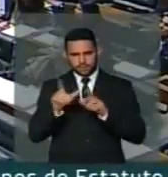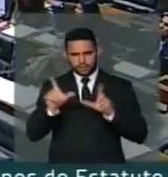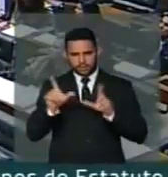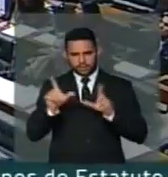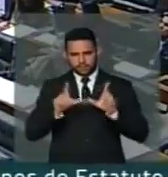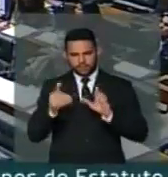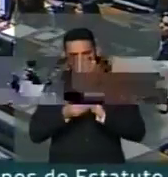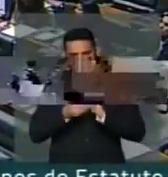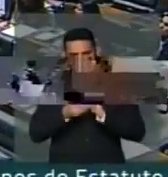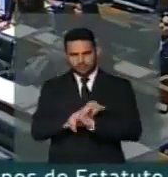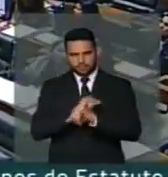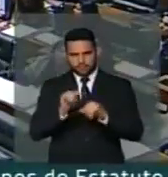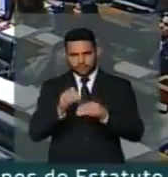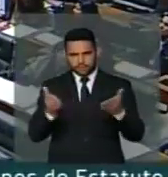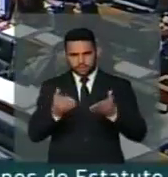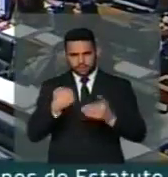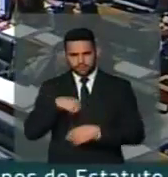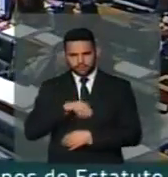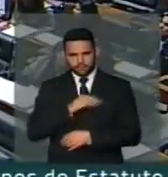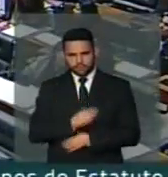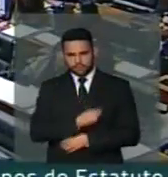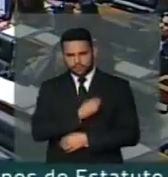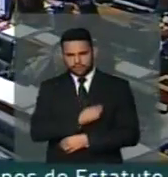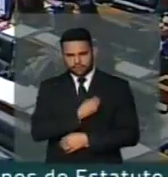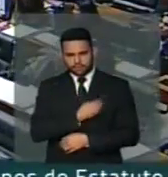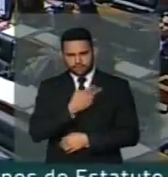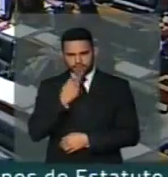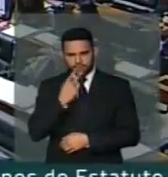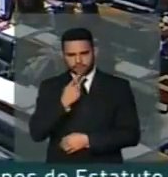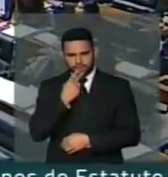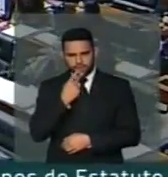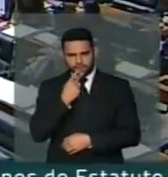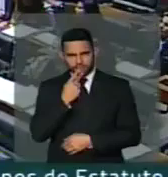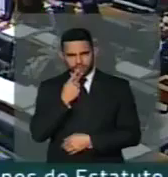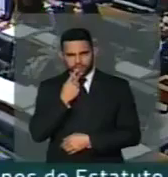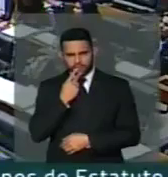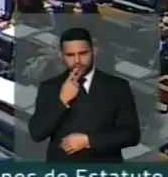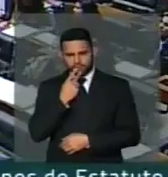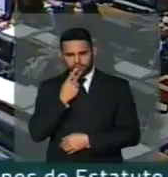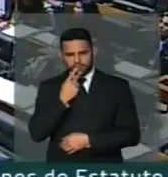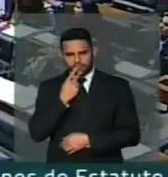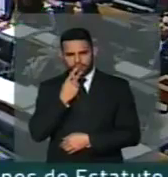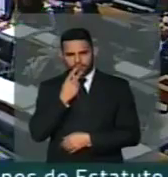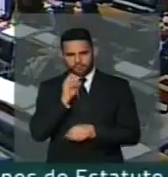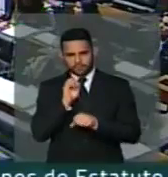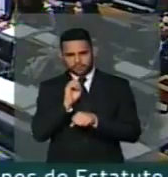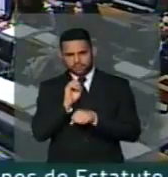passe aqui, nós estamos falando, as imagens